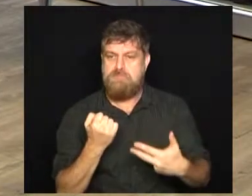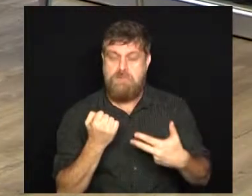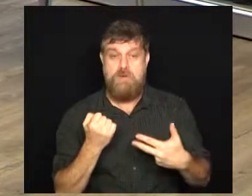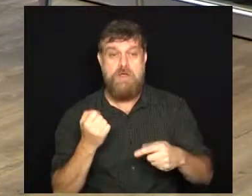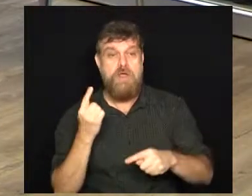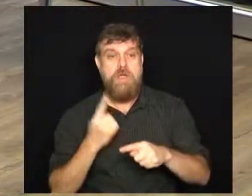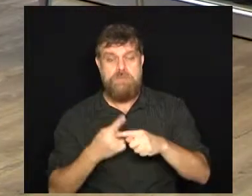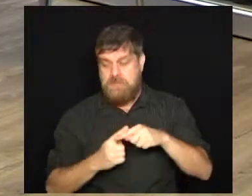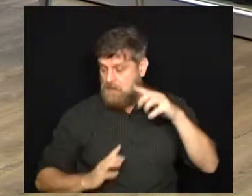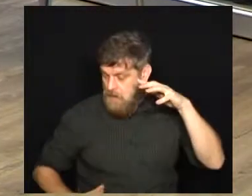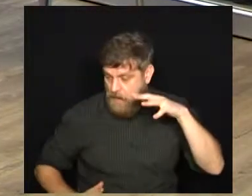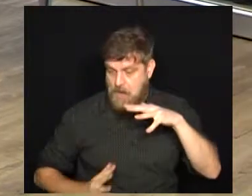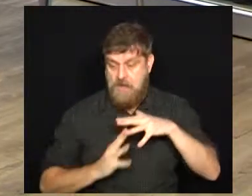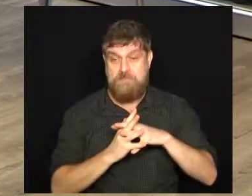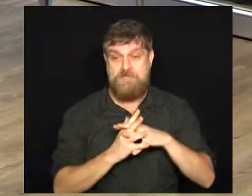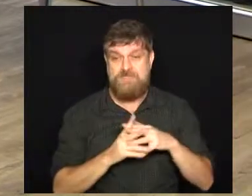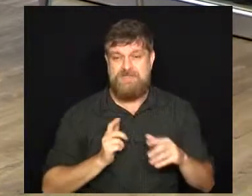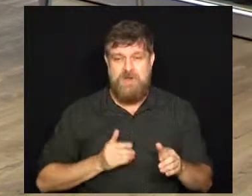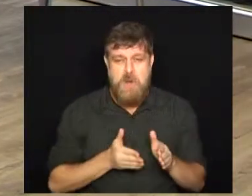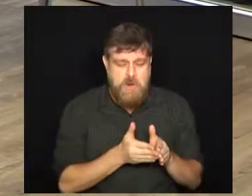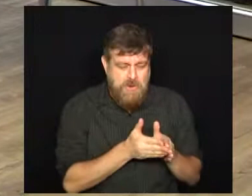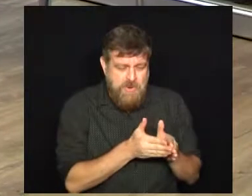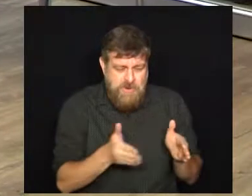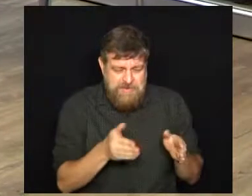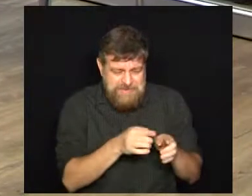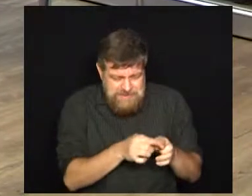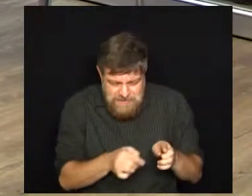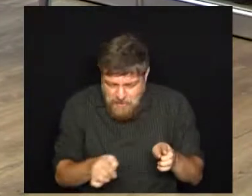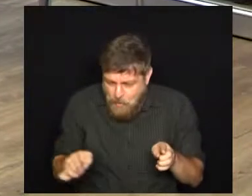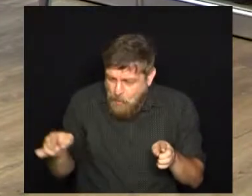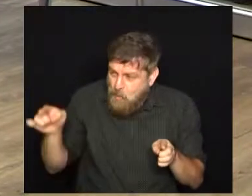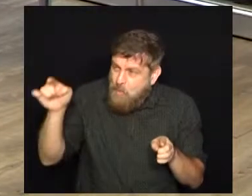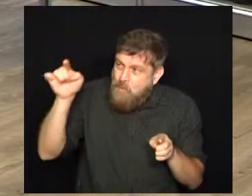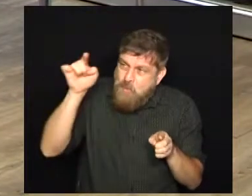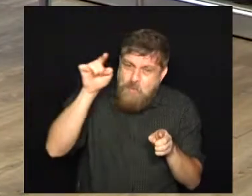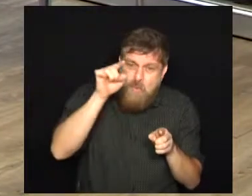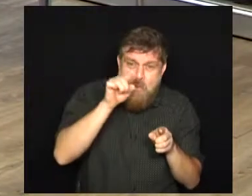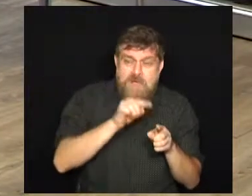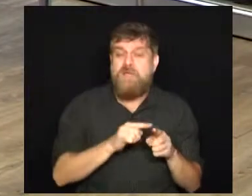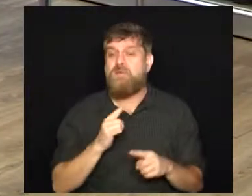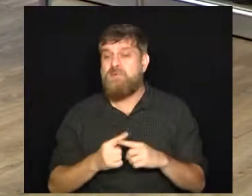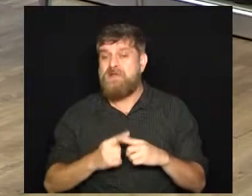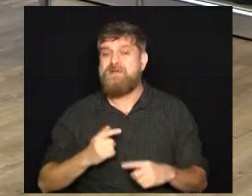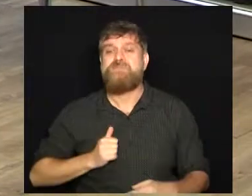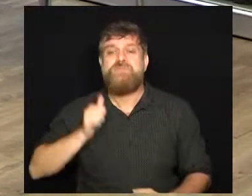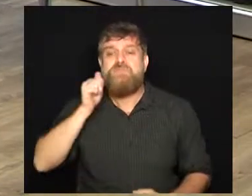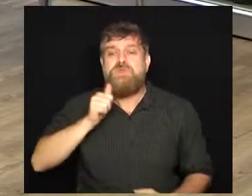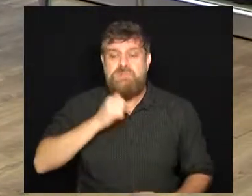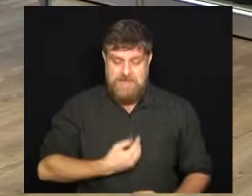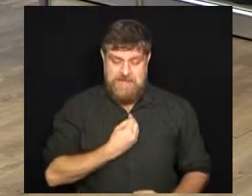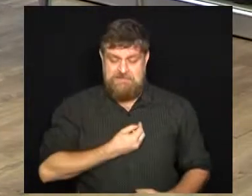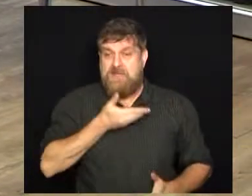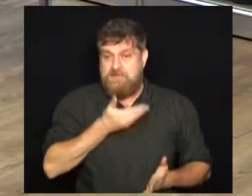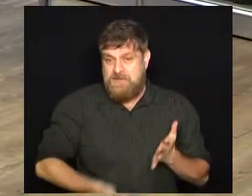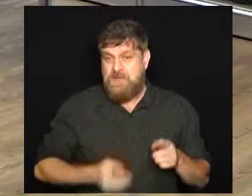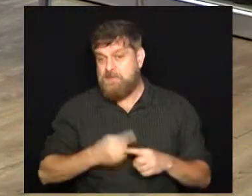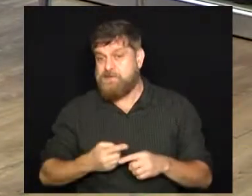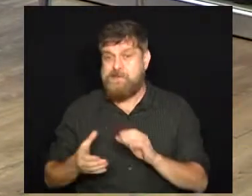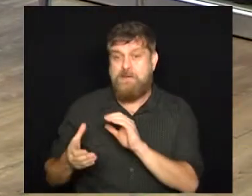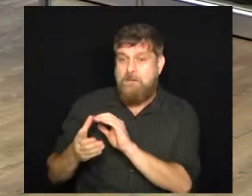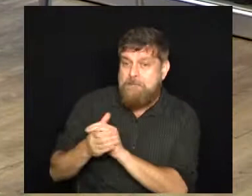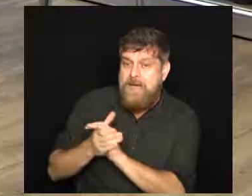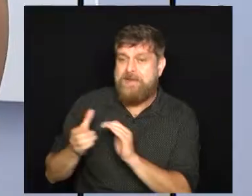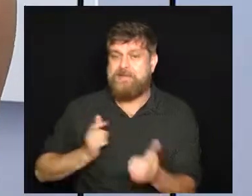uma situação, de um ciclo. Então, boa parte dessas mulheres que tiveram suas vidas tiradas pelos seus